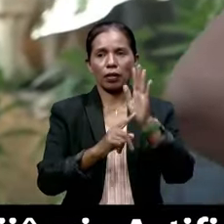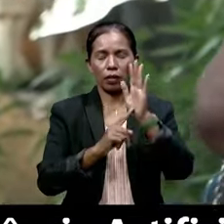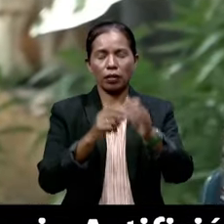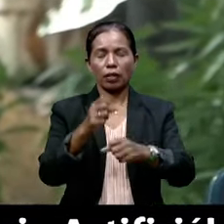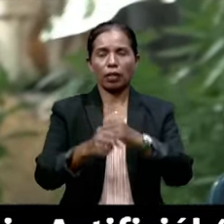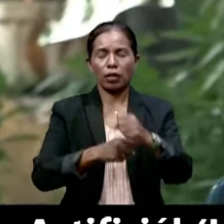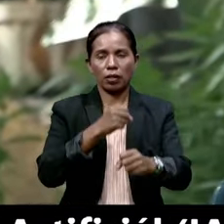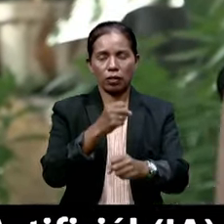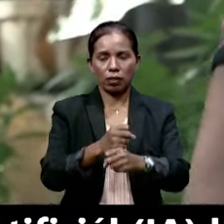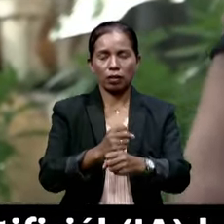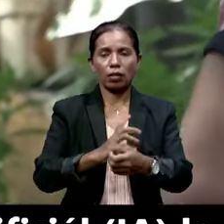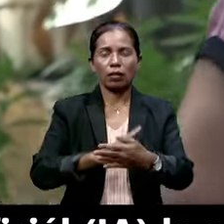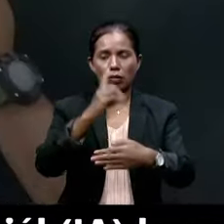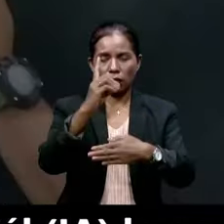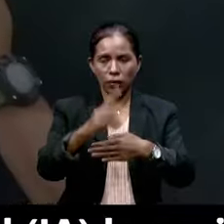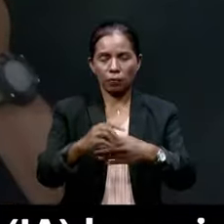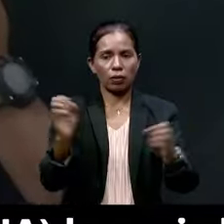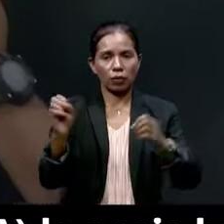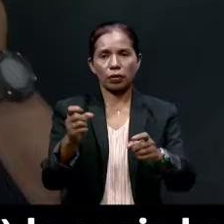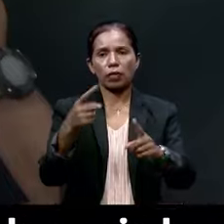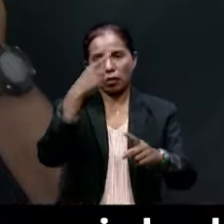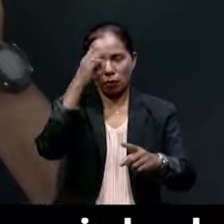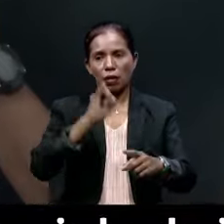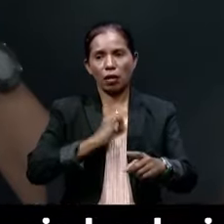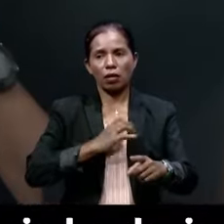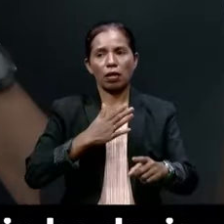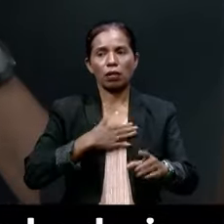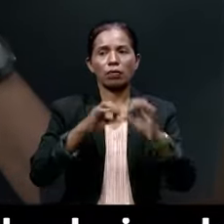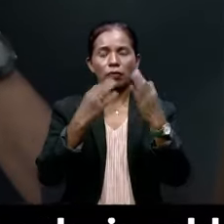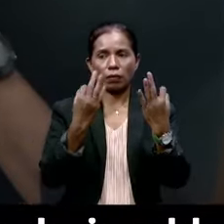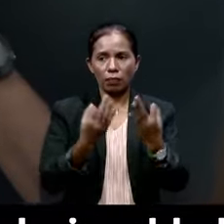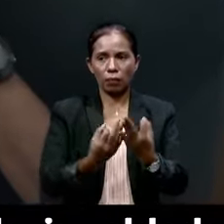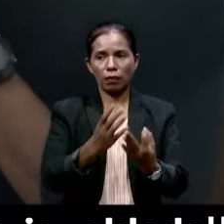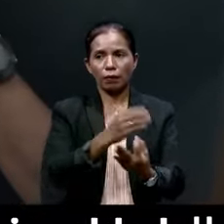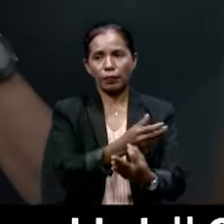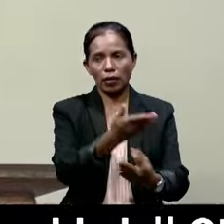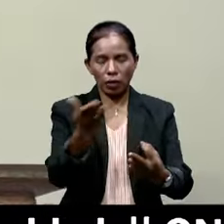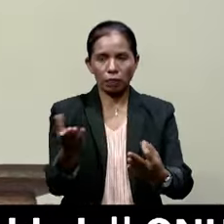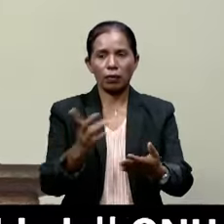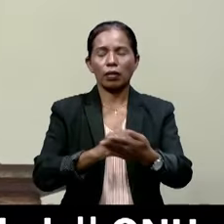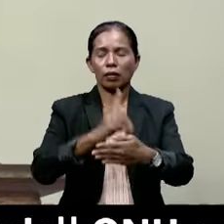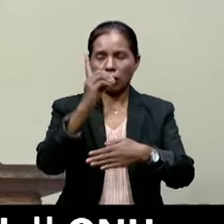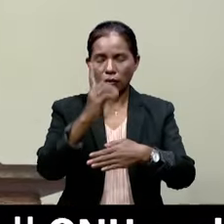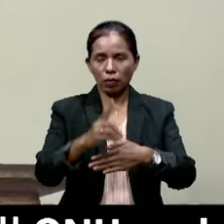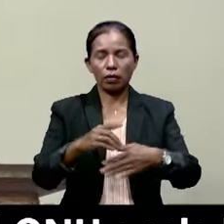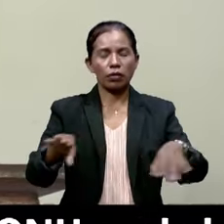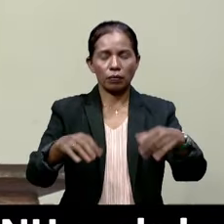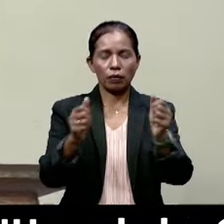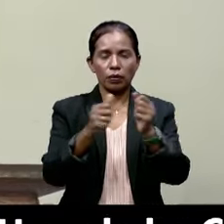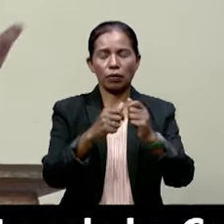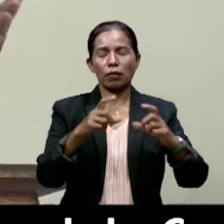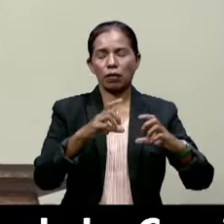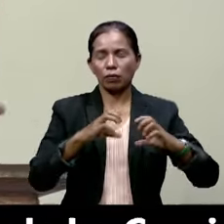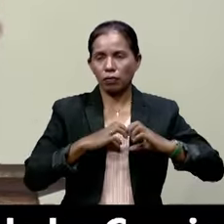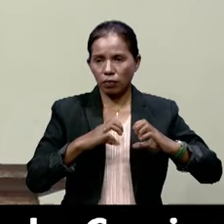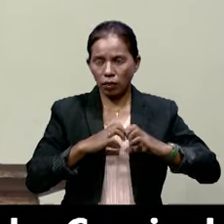evolui, desenvolve, los tamba hao. Hao, a família inicia de, e mo maca desenvolve, serviço lara,